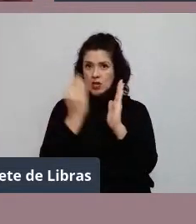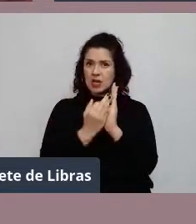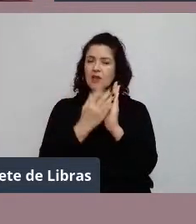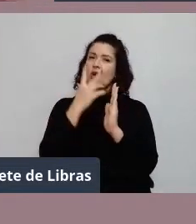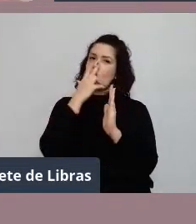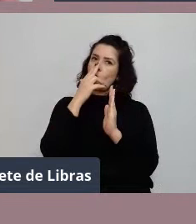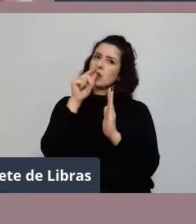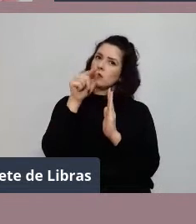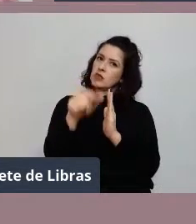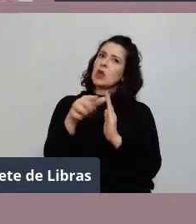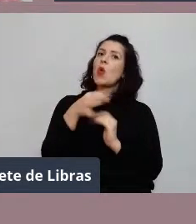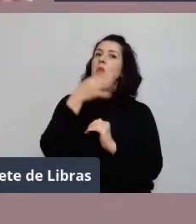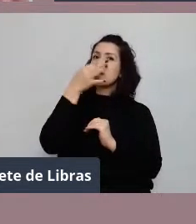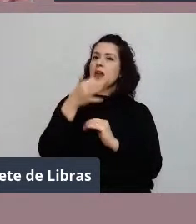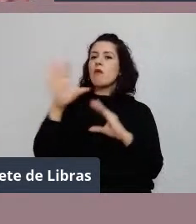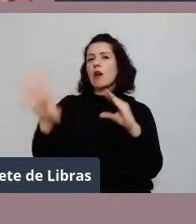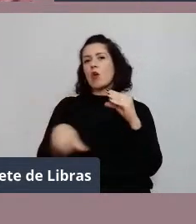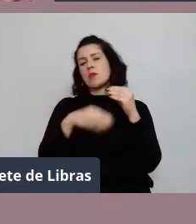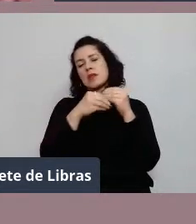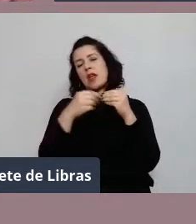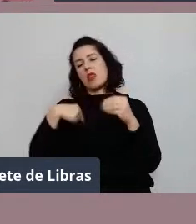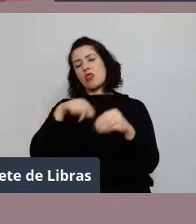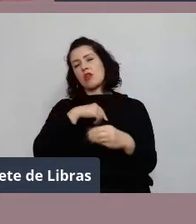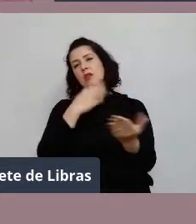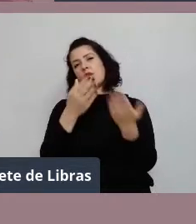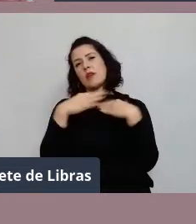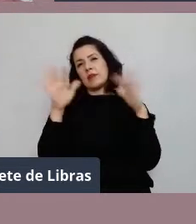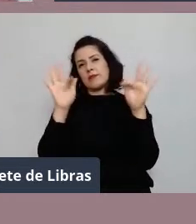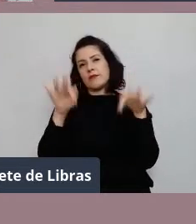bem, assim, finalizar bem a nossa conversa.